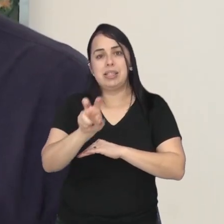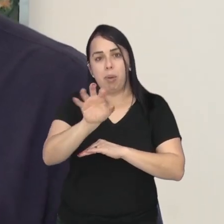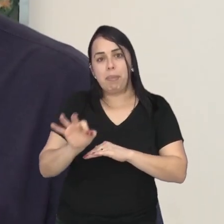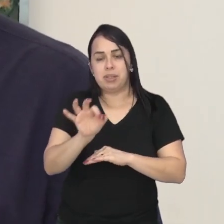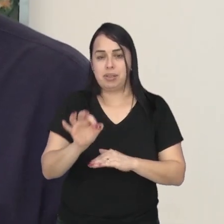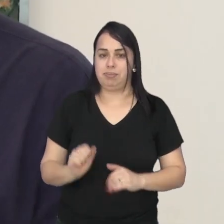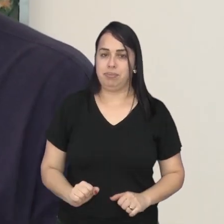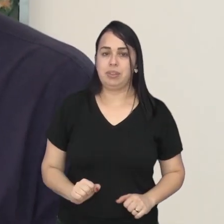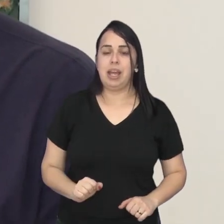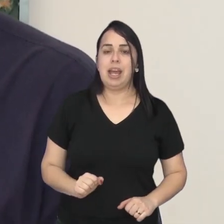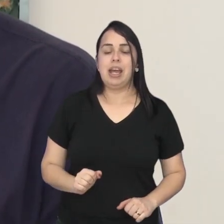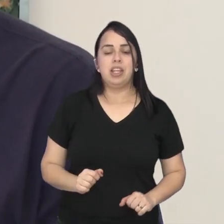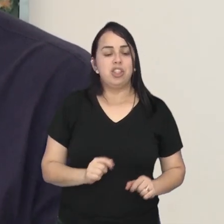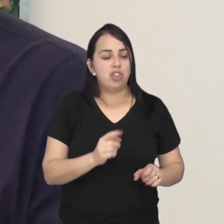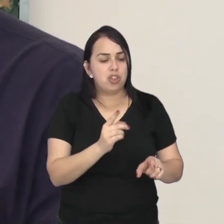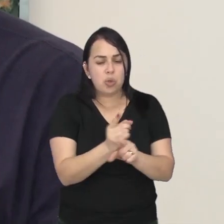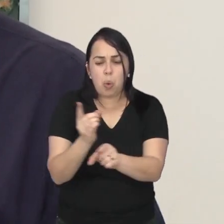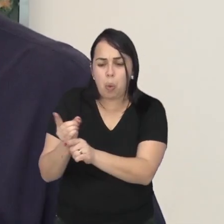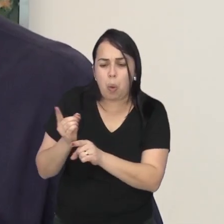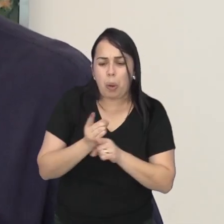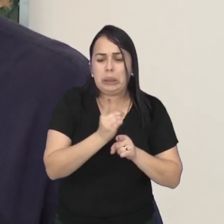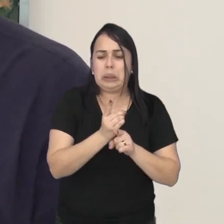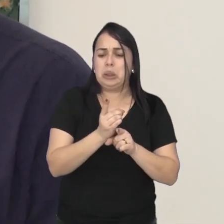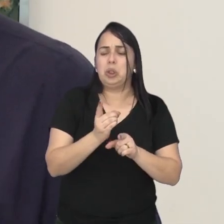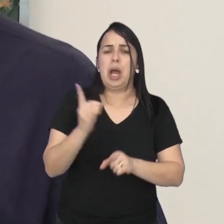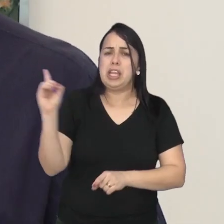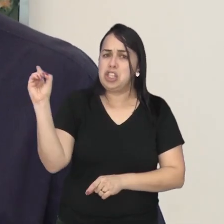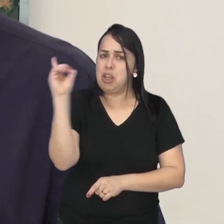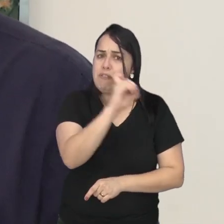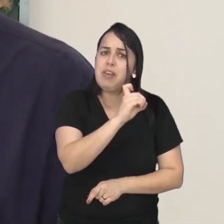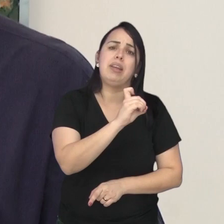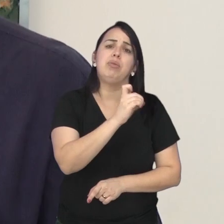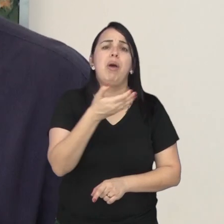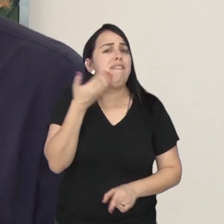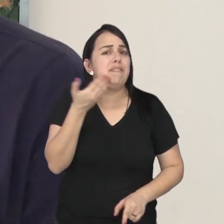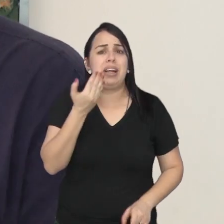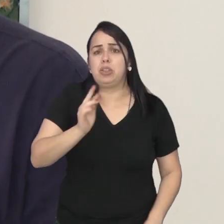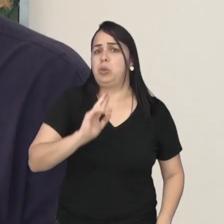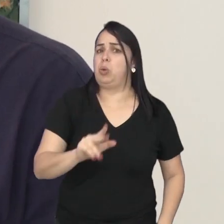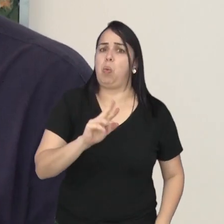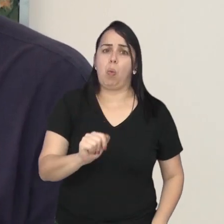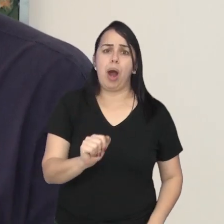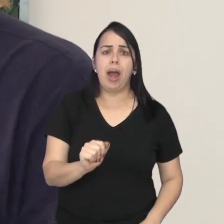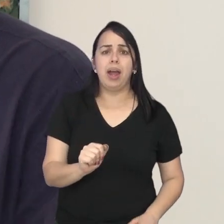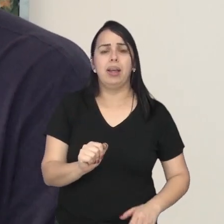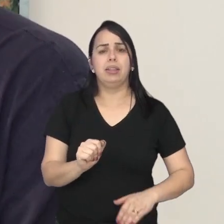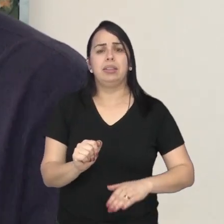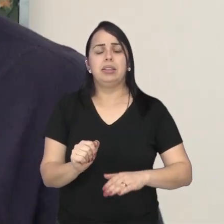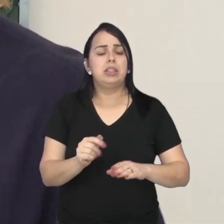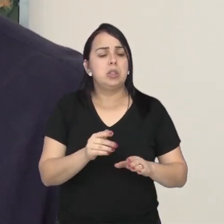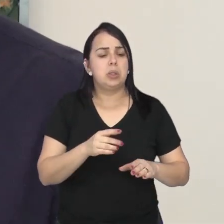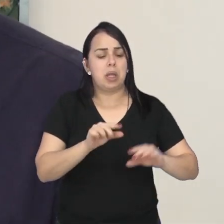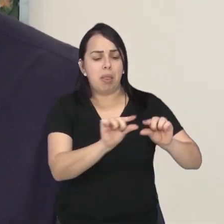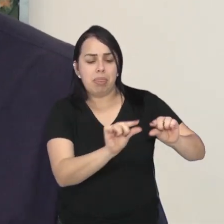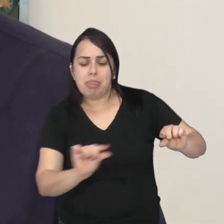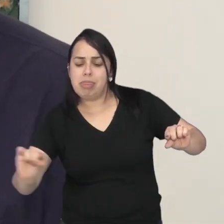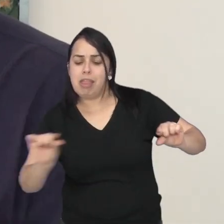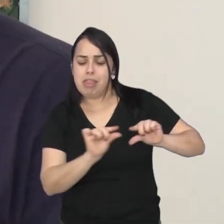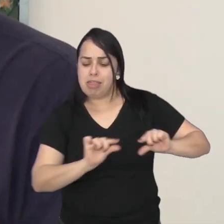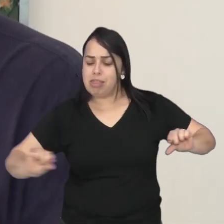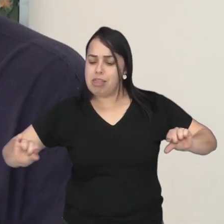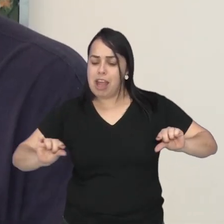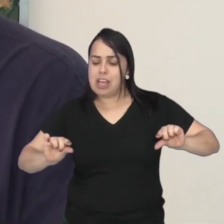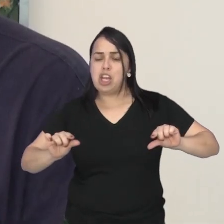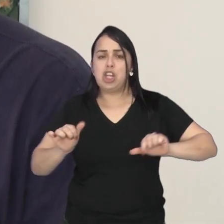de difícil detecção em que não há um trabalho direto, não é possível fazer um trabalho direto de substituição de redes,